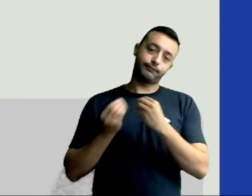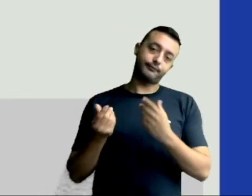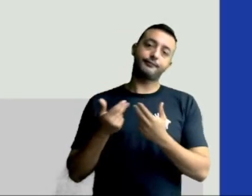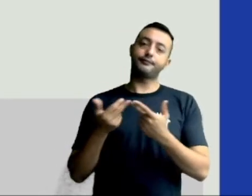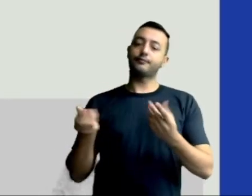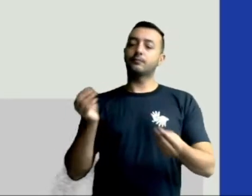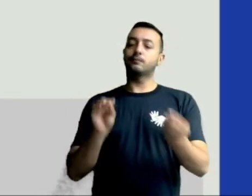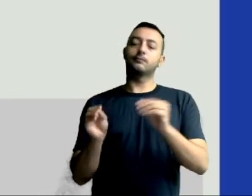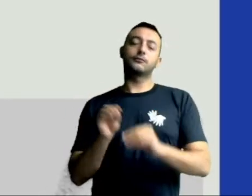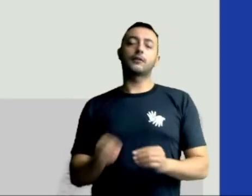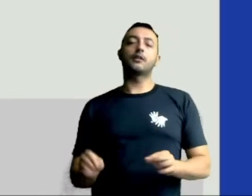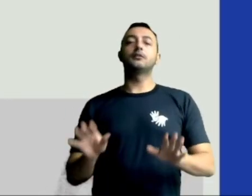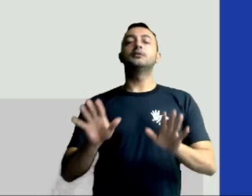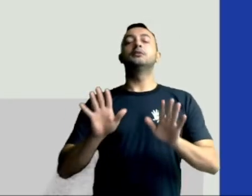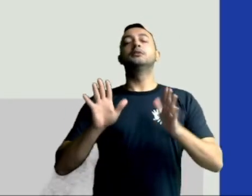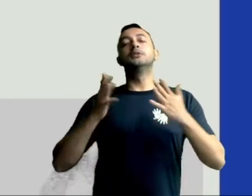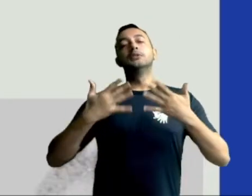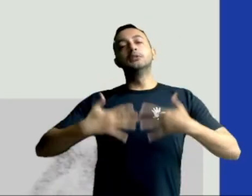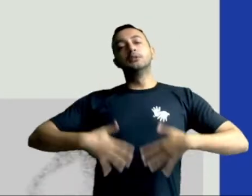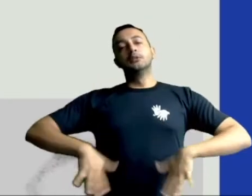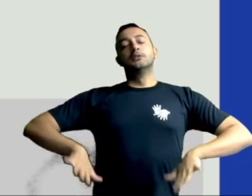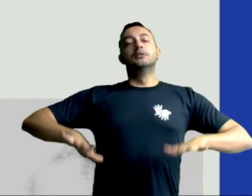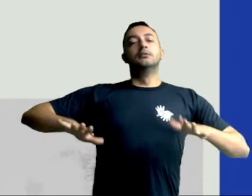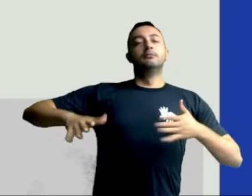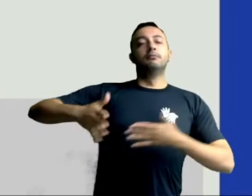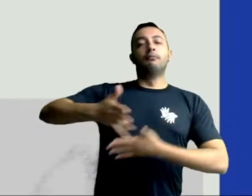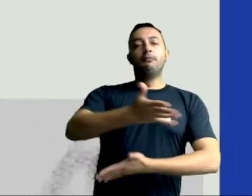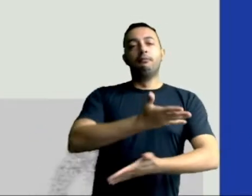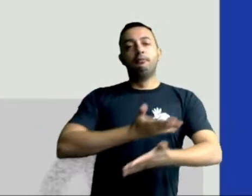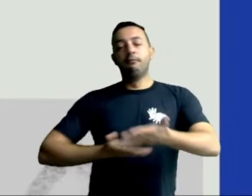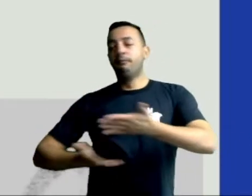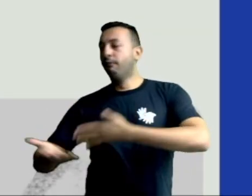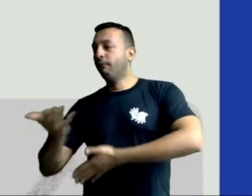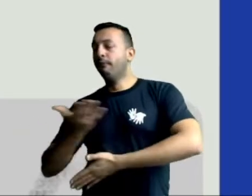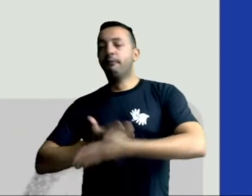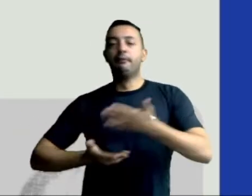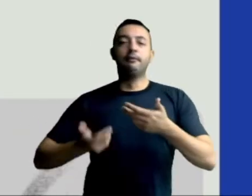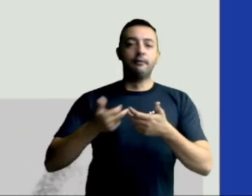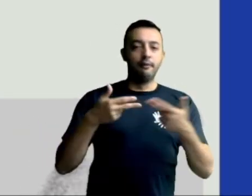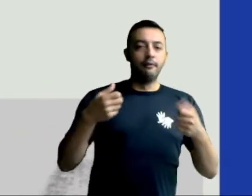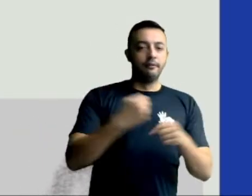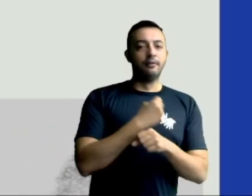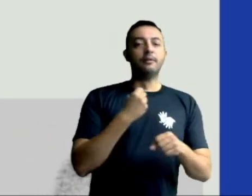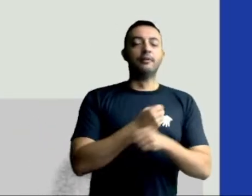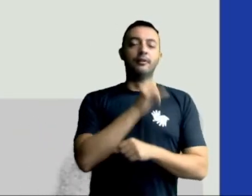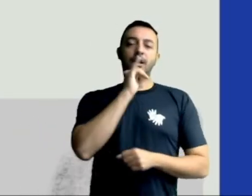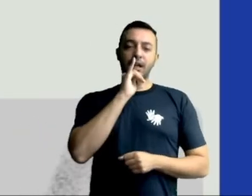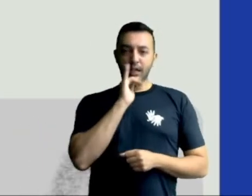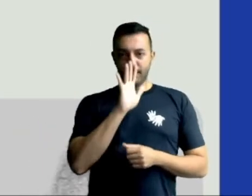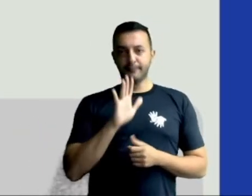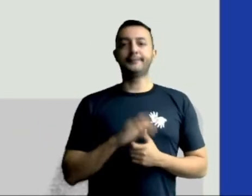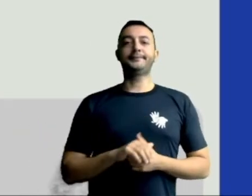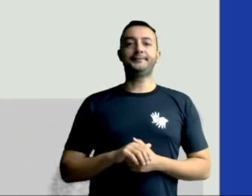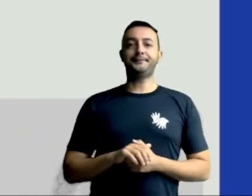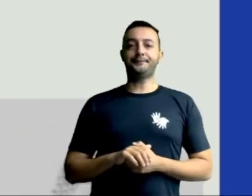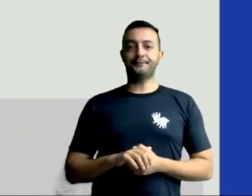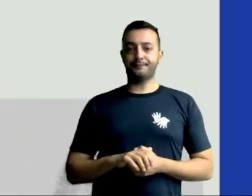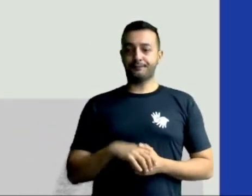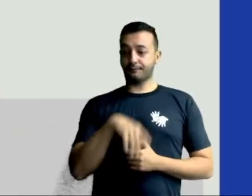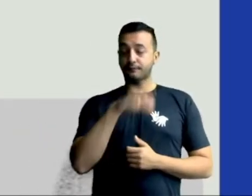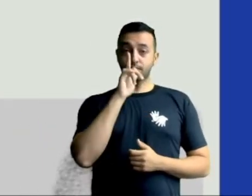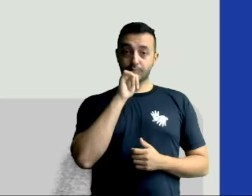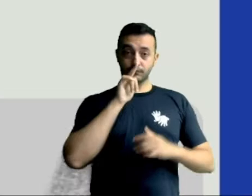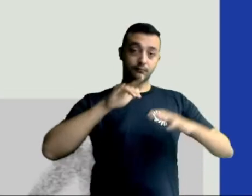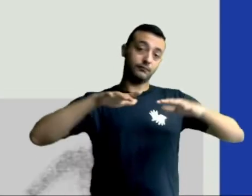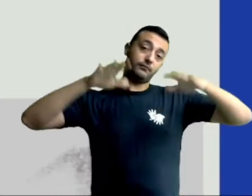componentes naturais que a gente já falou, se relacionam com os componentes construídos. Por exemplo, a água